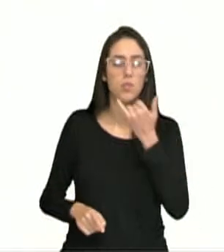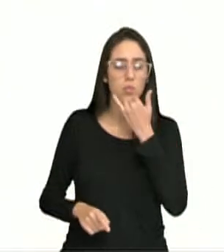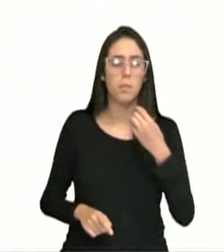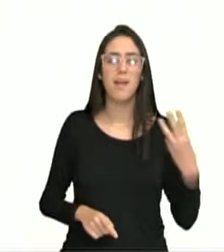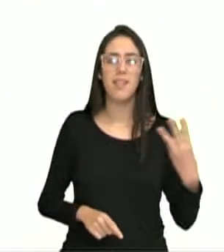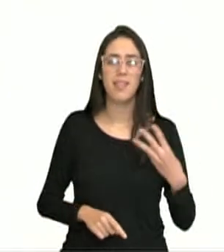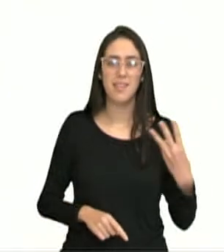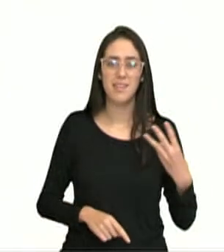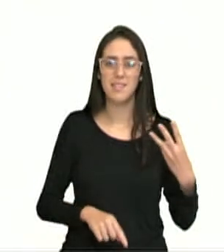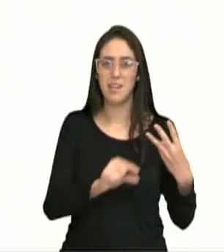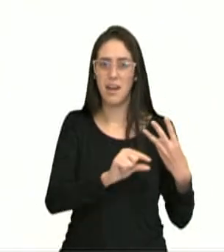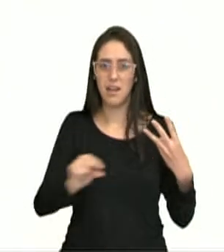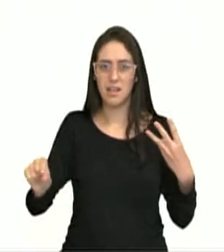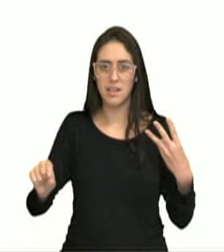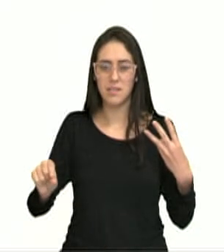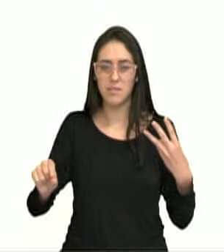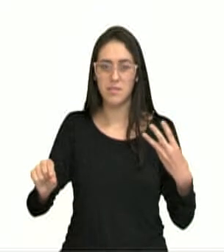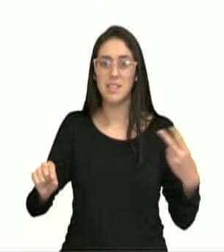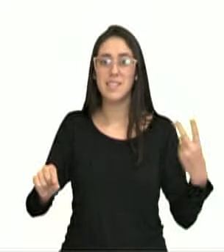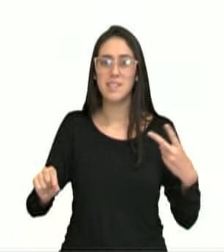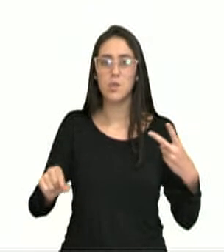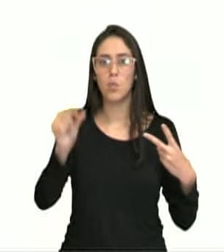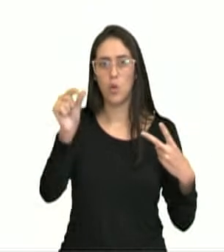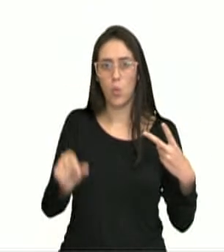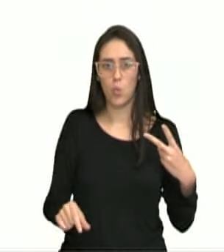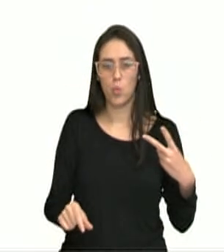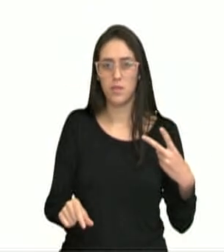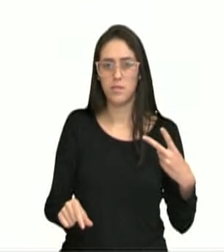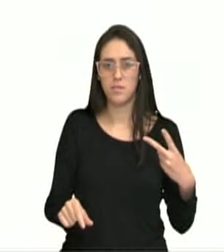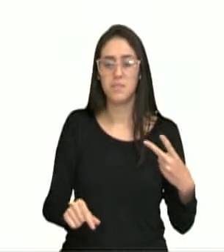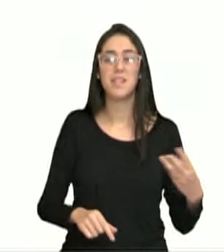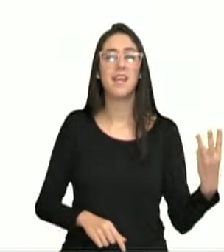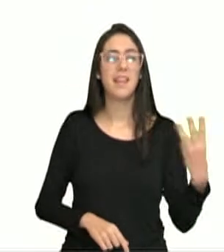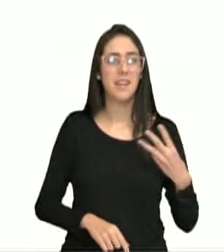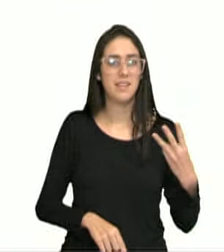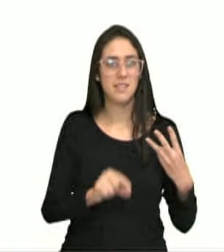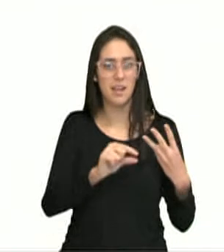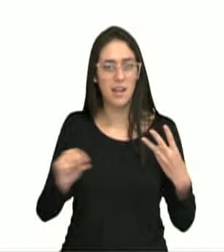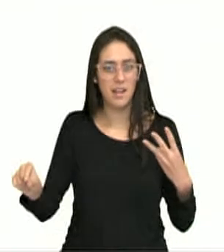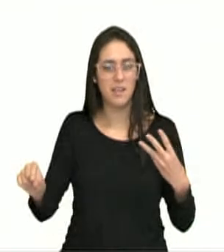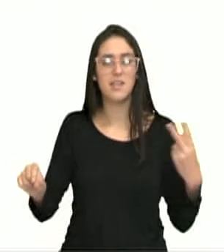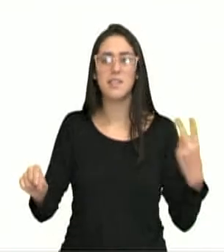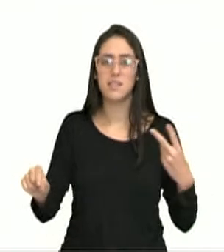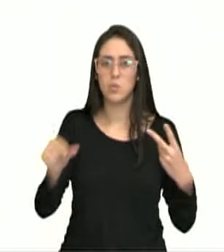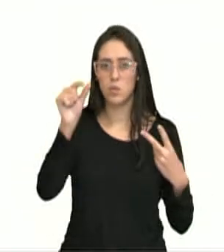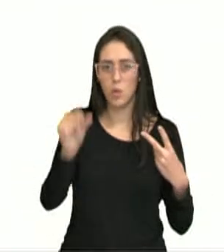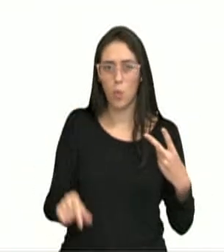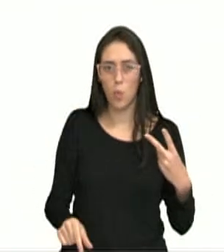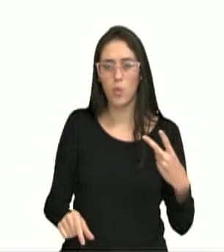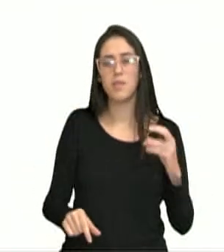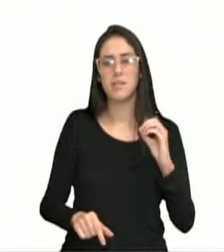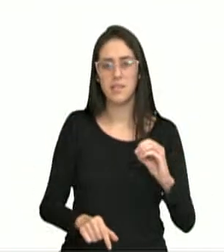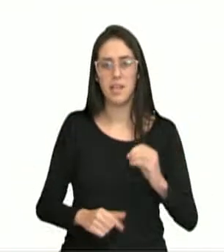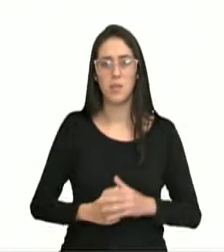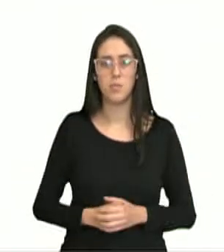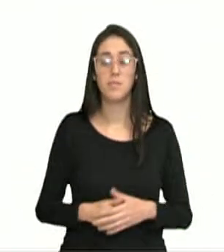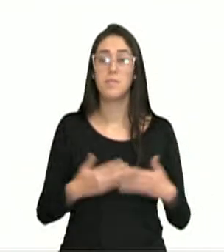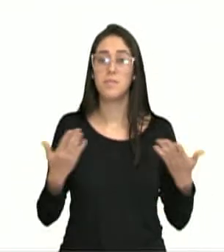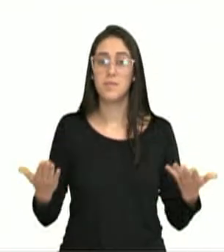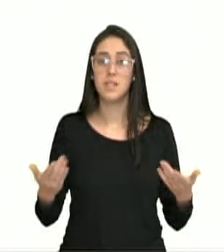Terceira linha, segunda coluna. Terceira linha, segunda coluna é zero. Então, eu